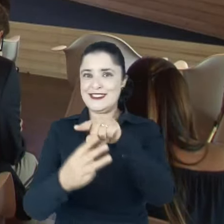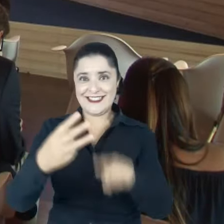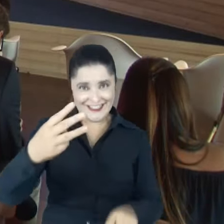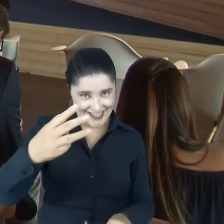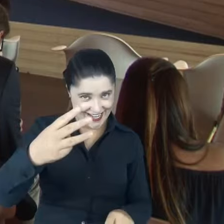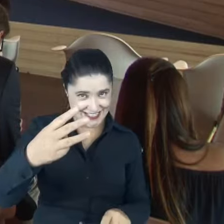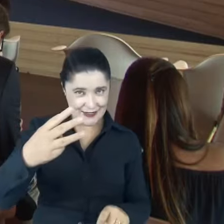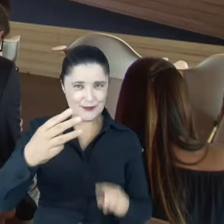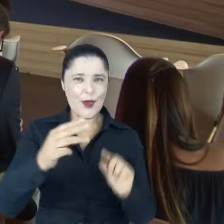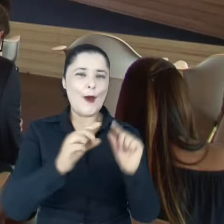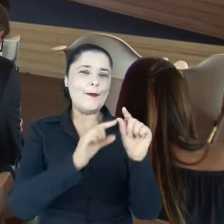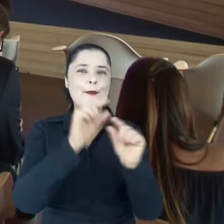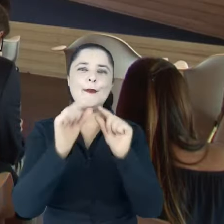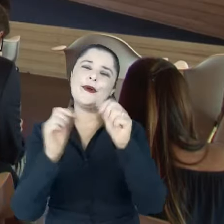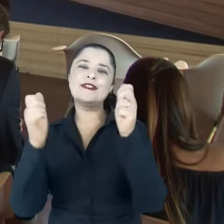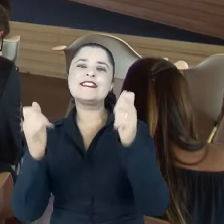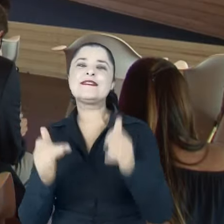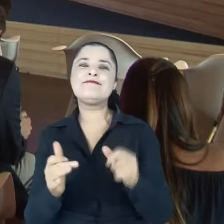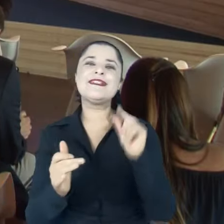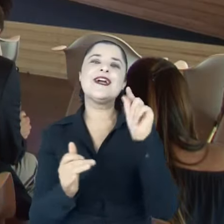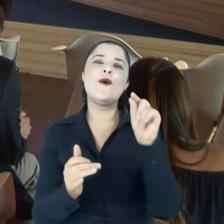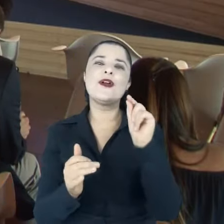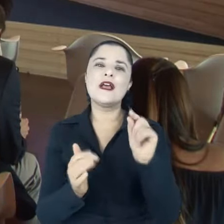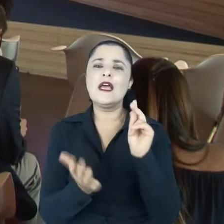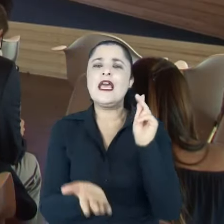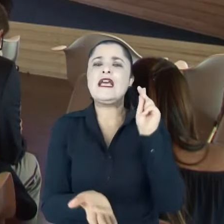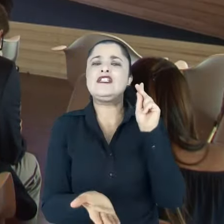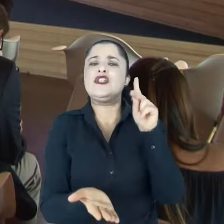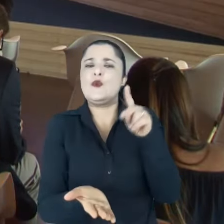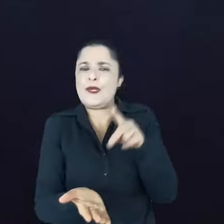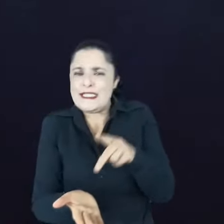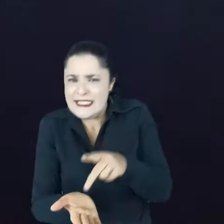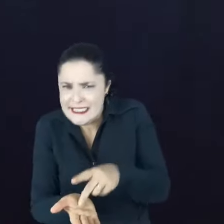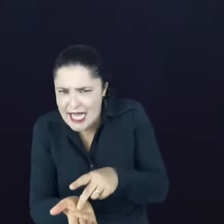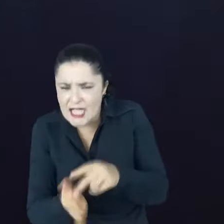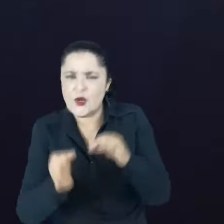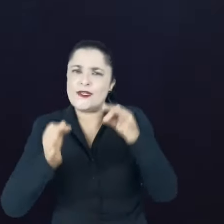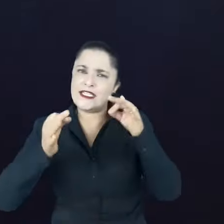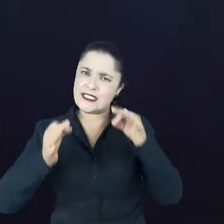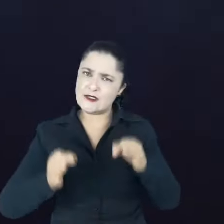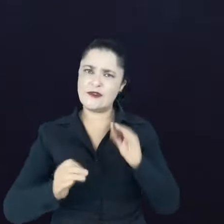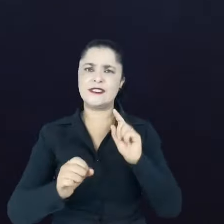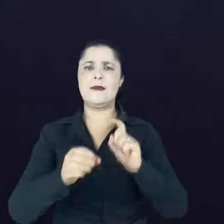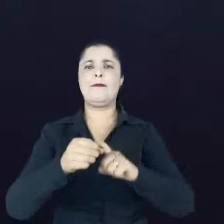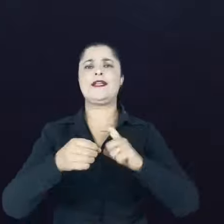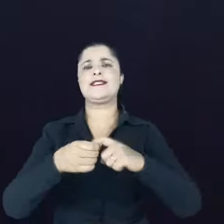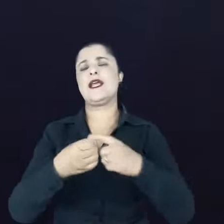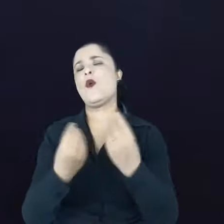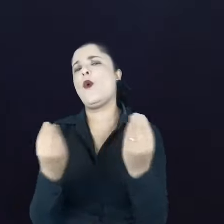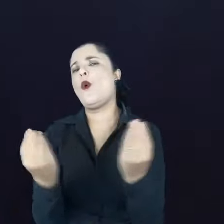sobre essa genuinidade, essa autenticidade de ser parceiro. Como é que a gente trabalha